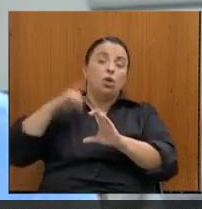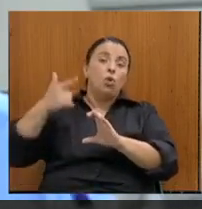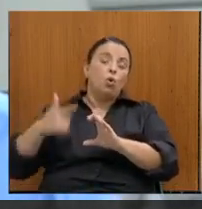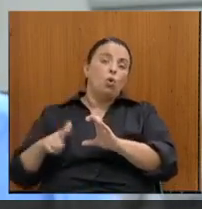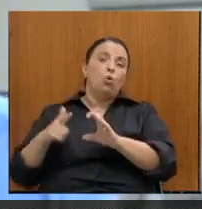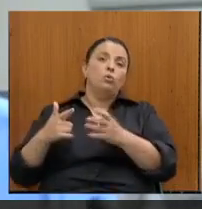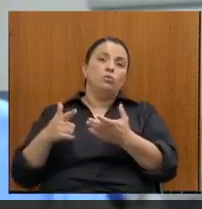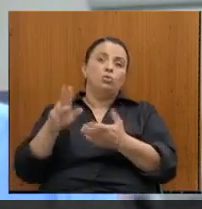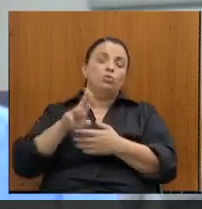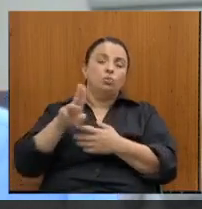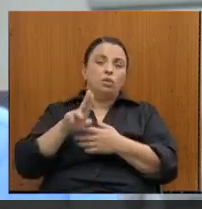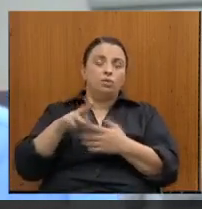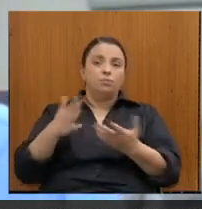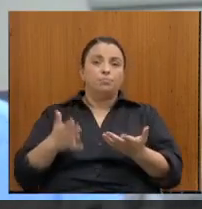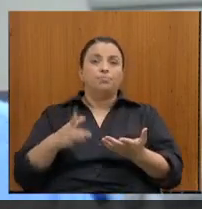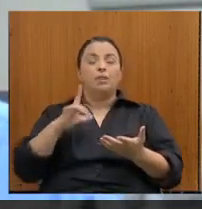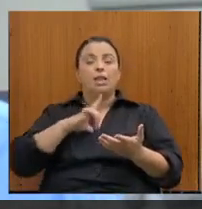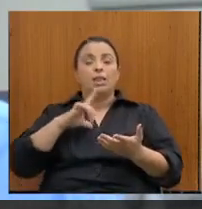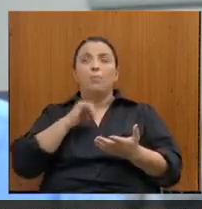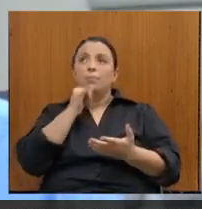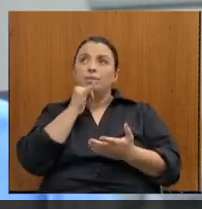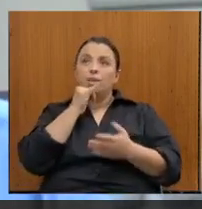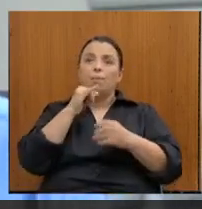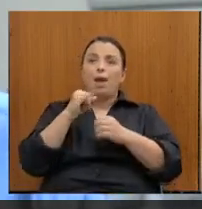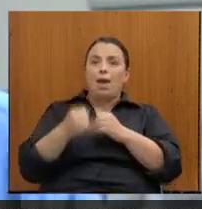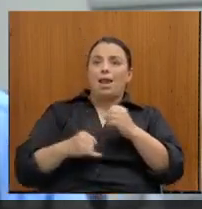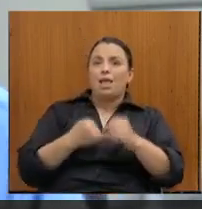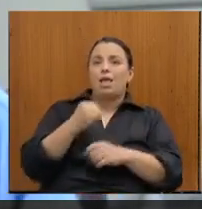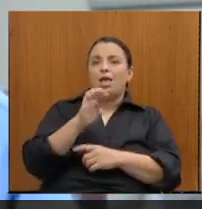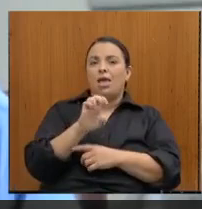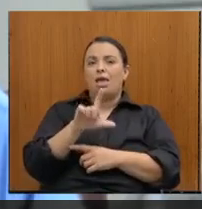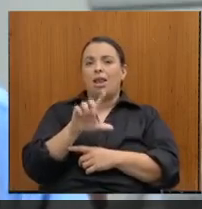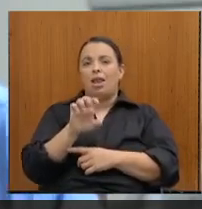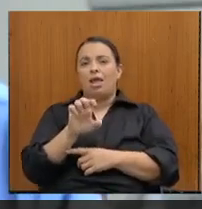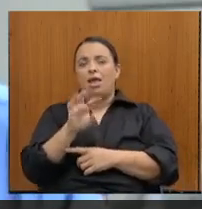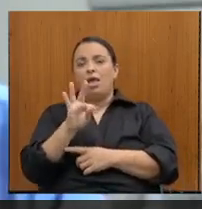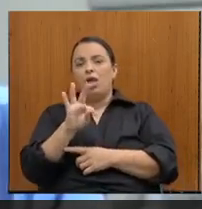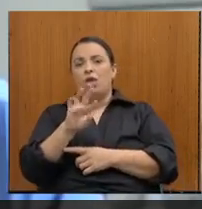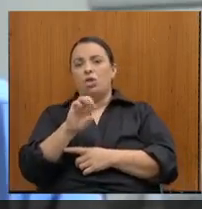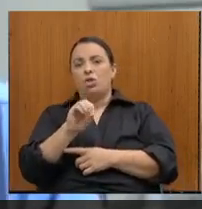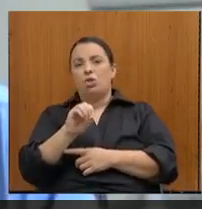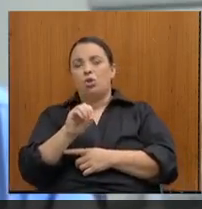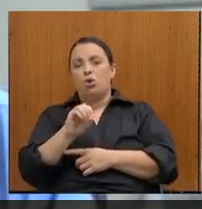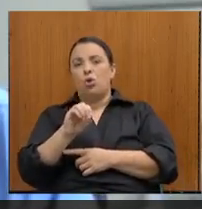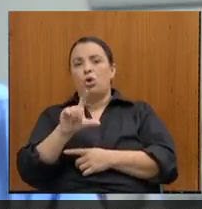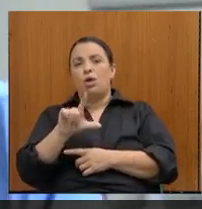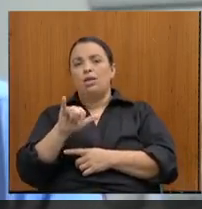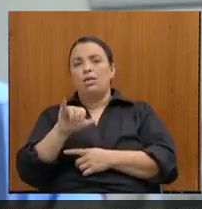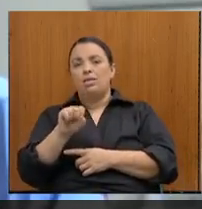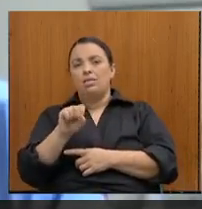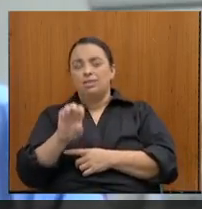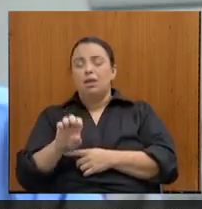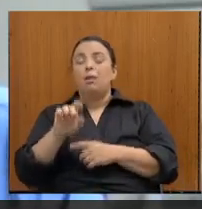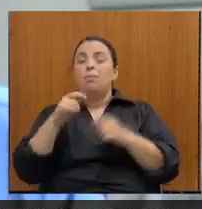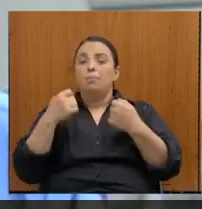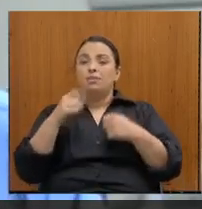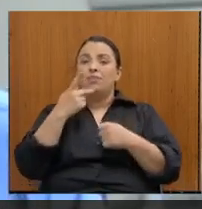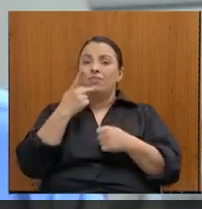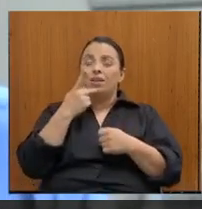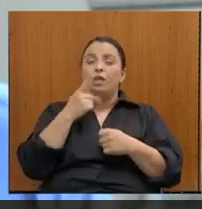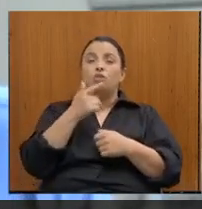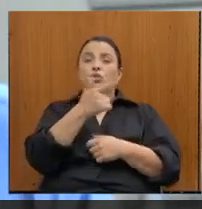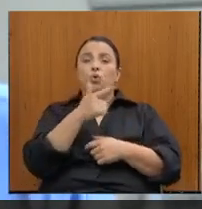além de eletrólise vamos falado então pode deixar trazer o texto o seu curtir ele é do que o metano